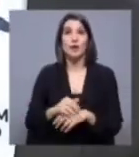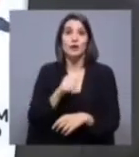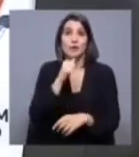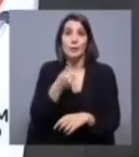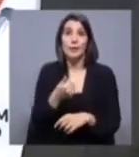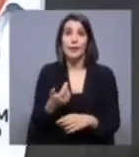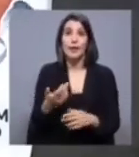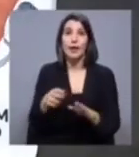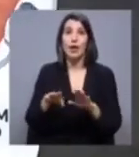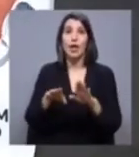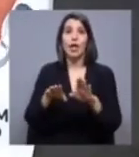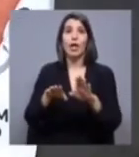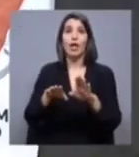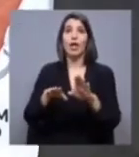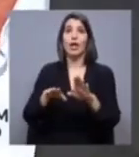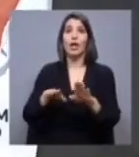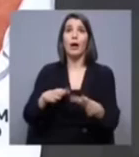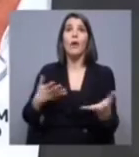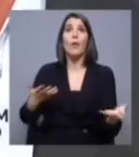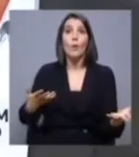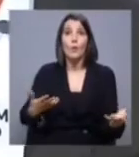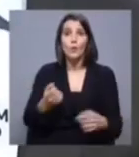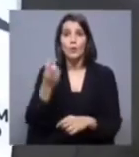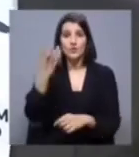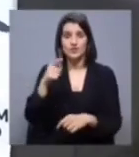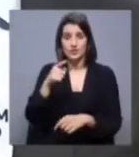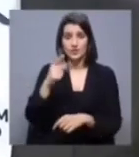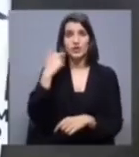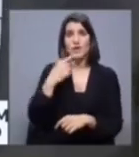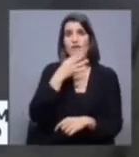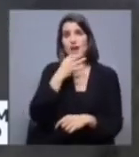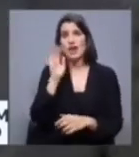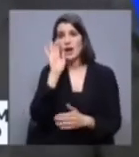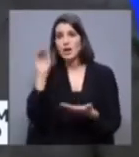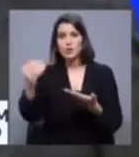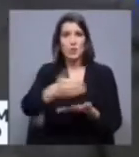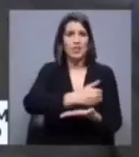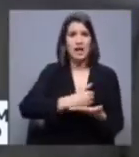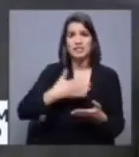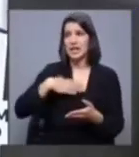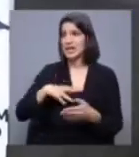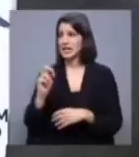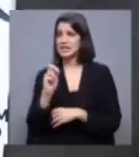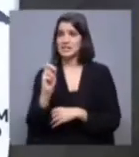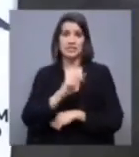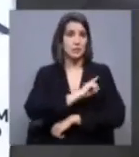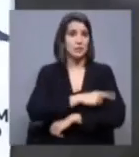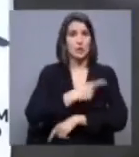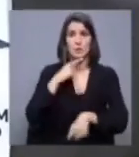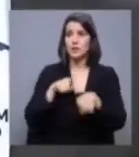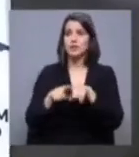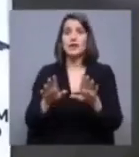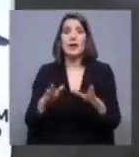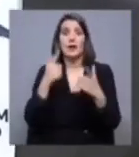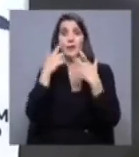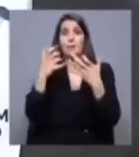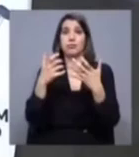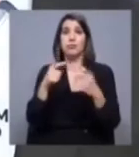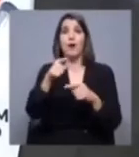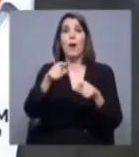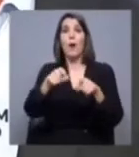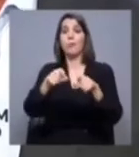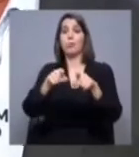perder gás. Eu gostava de saber quantas vezes mais o André Ventura vai citar sondagens ou que quer ser terceira força política perante a evidente perda de